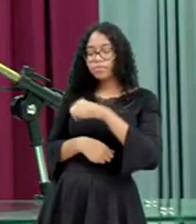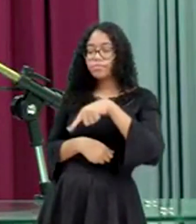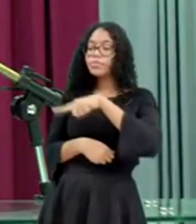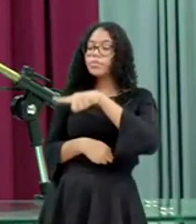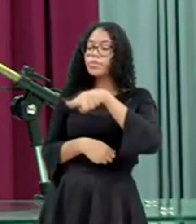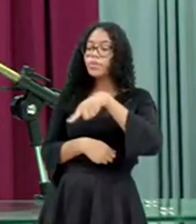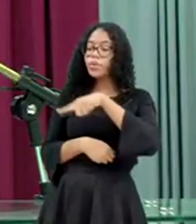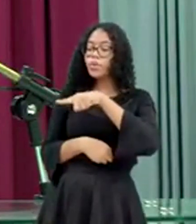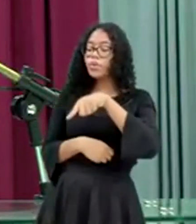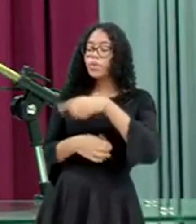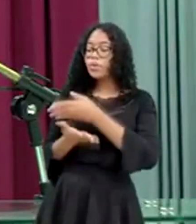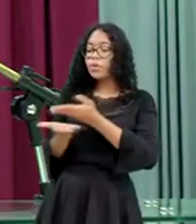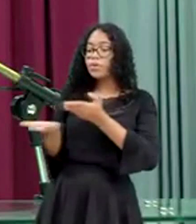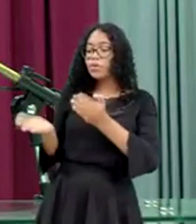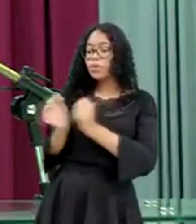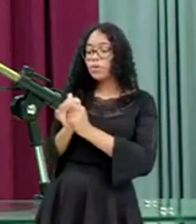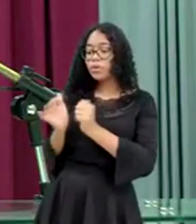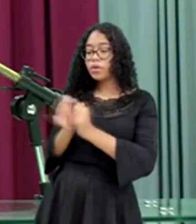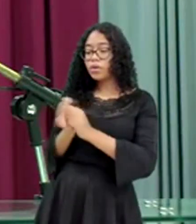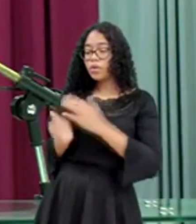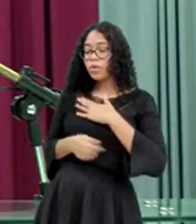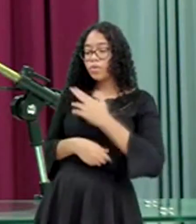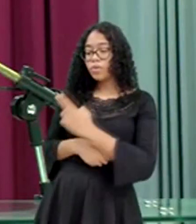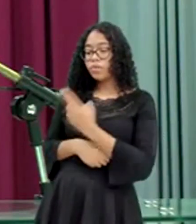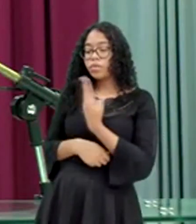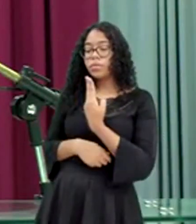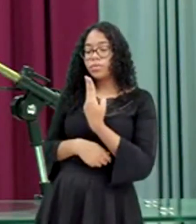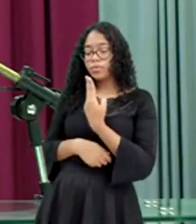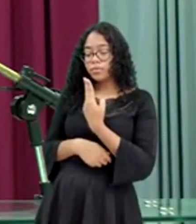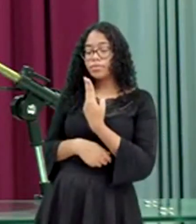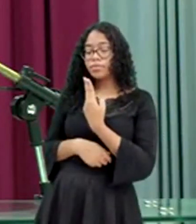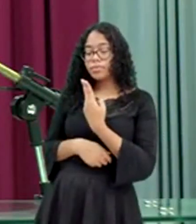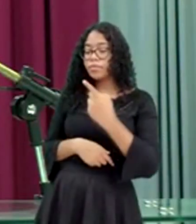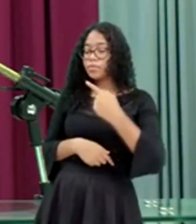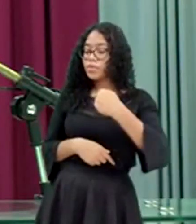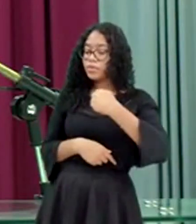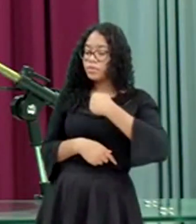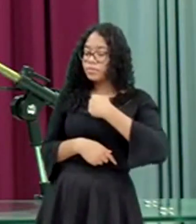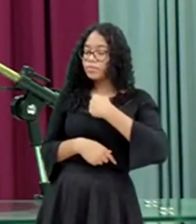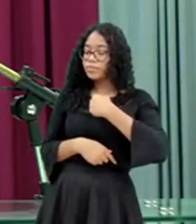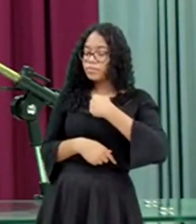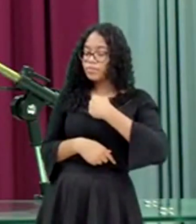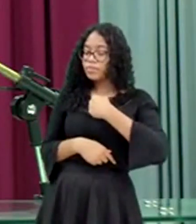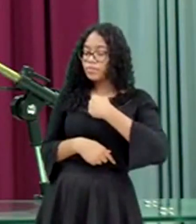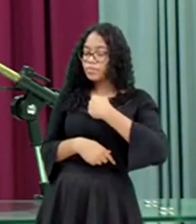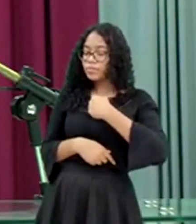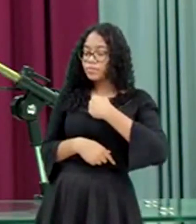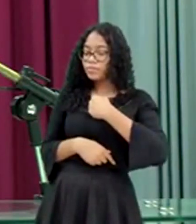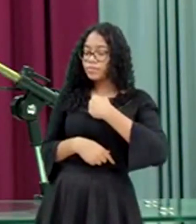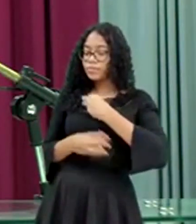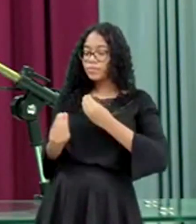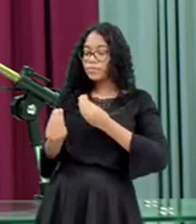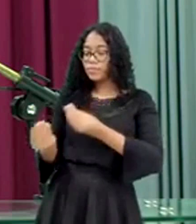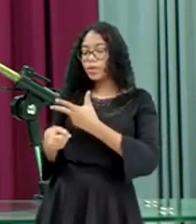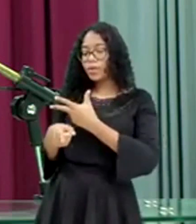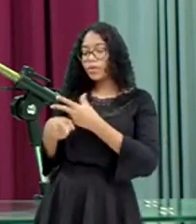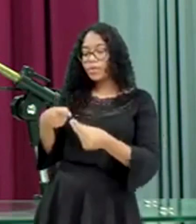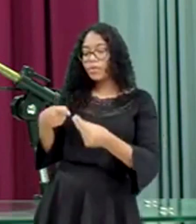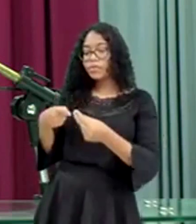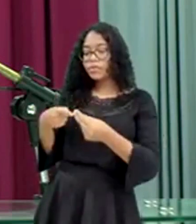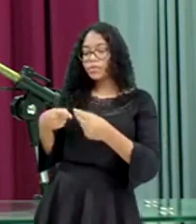vocês orarão em meu nome, e eu operarei.